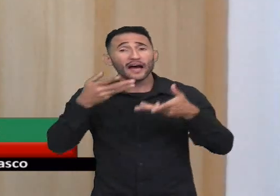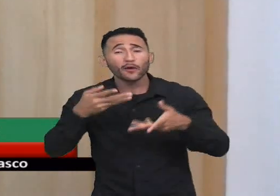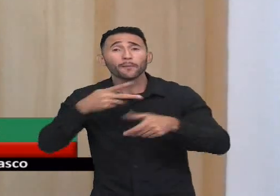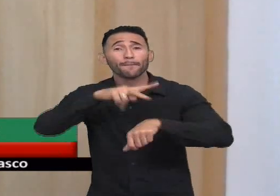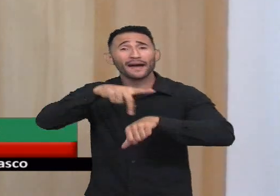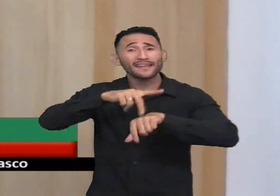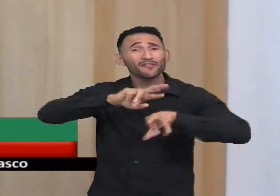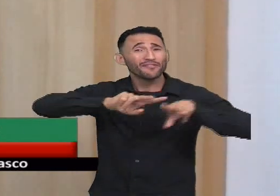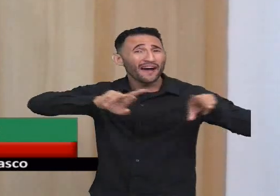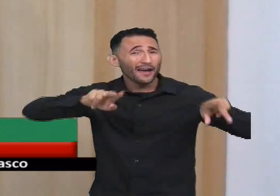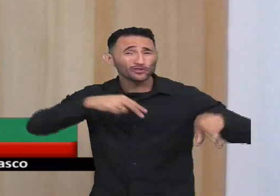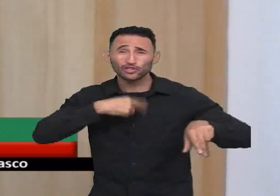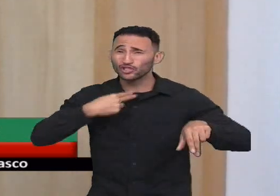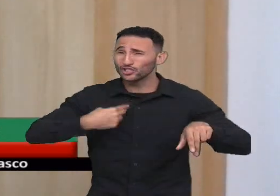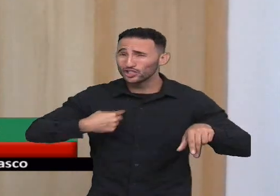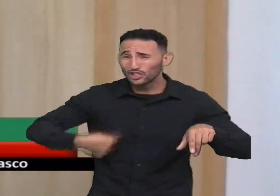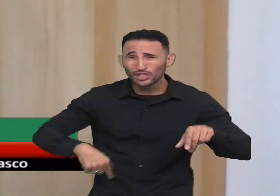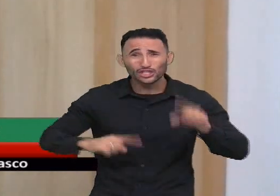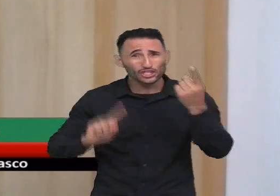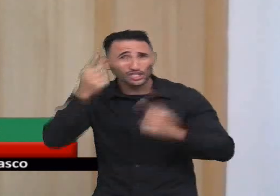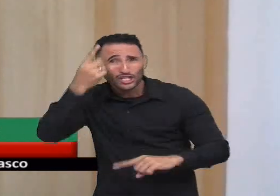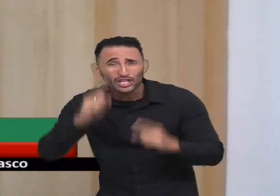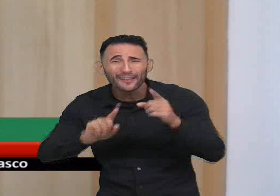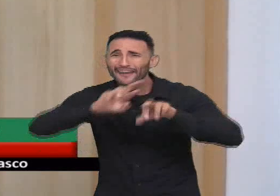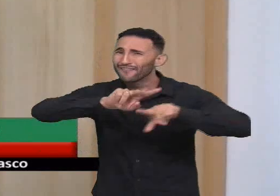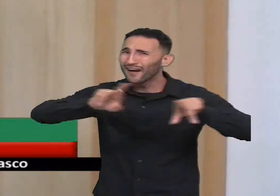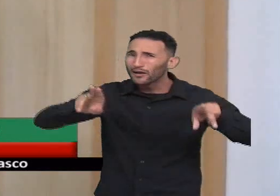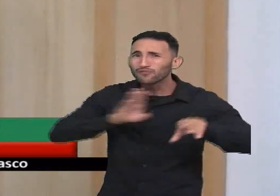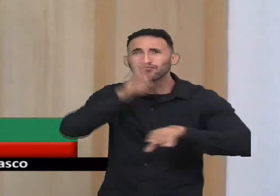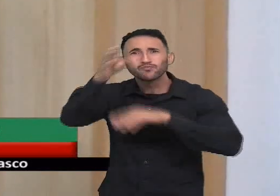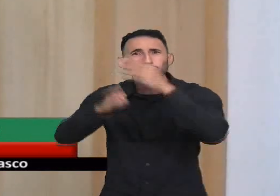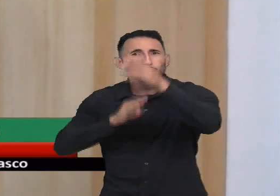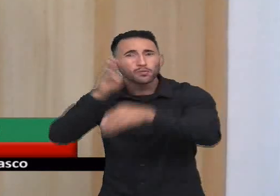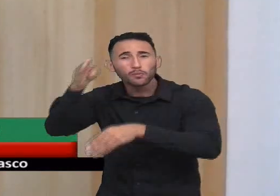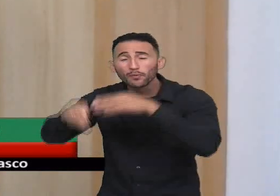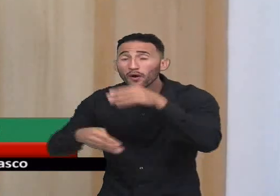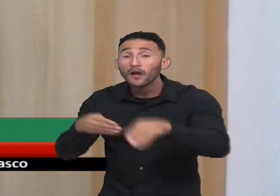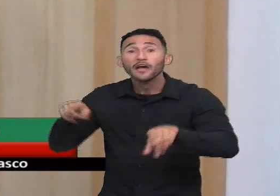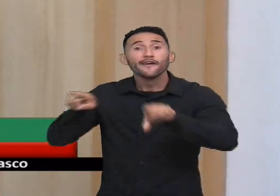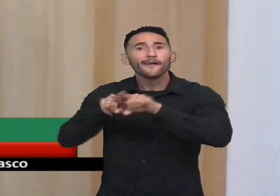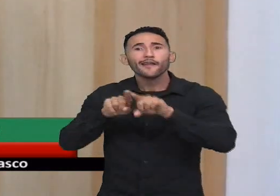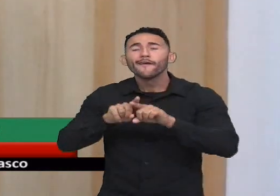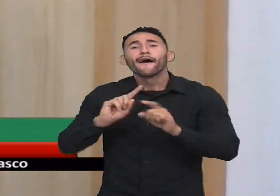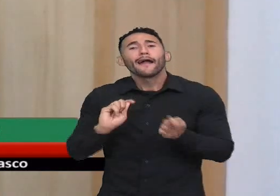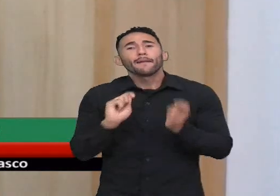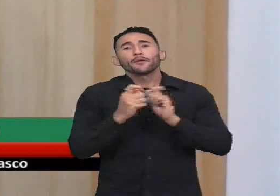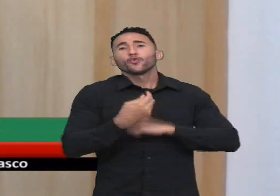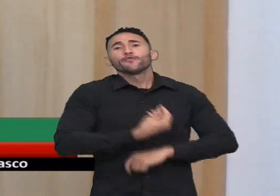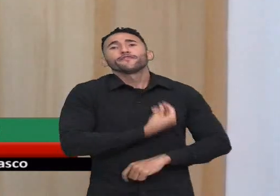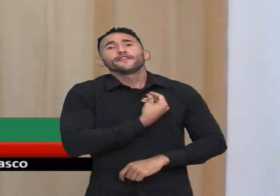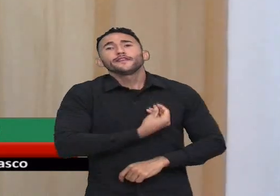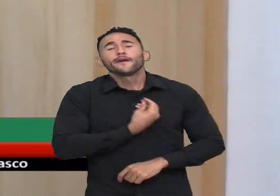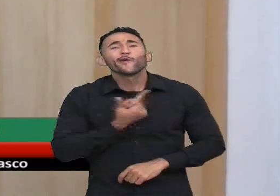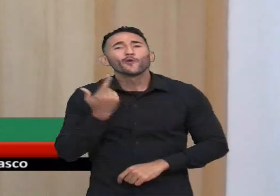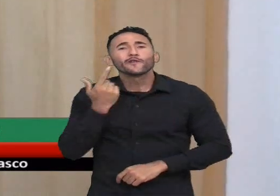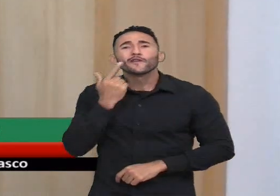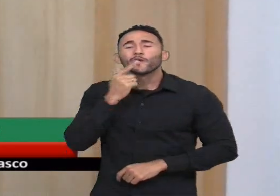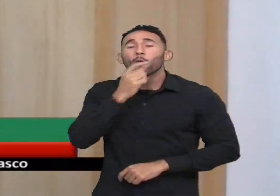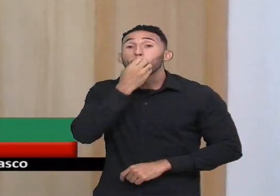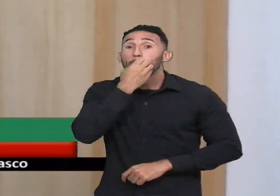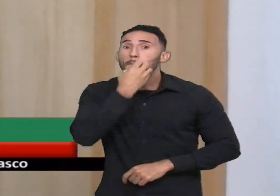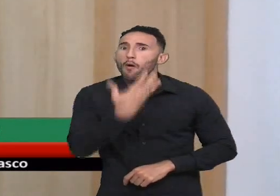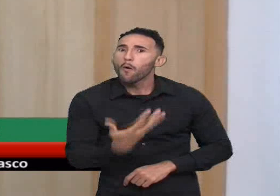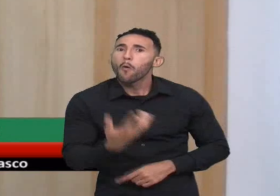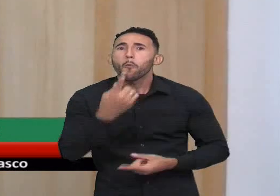Austrália. Cal fala... Fui me adaptando aos treinos e à rotina do dia a dia. E, graças a Deus, tenho me saído muito bem